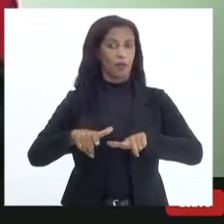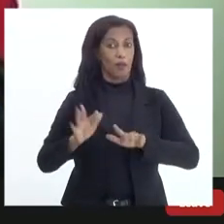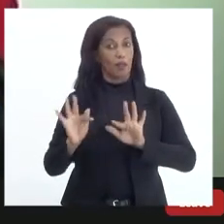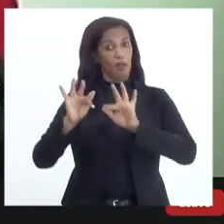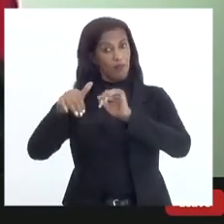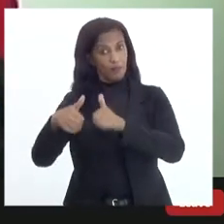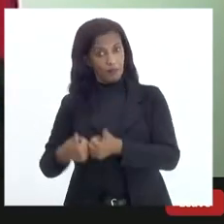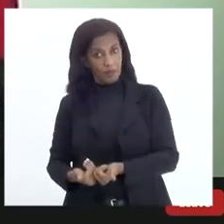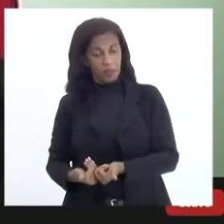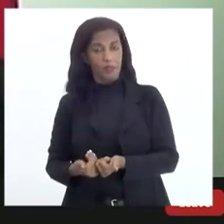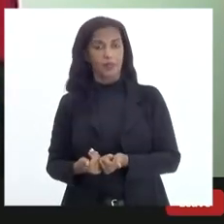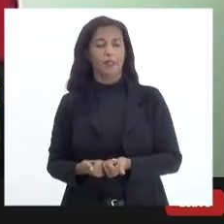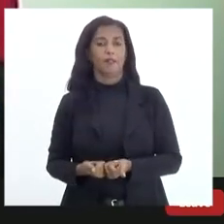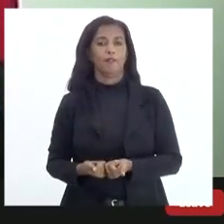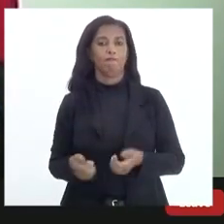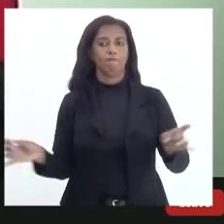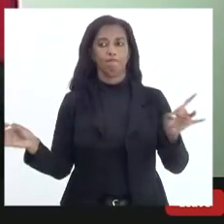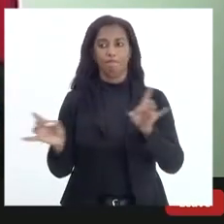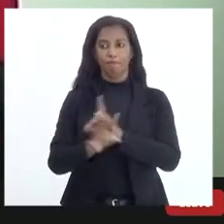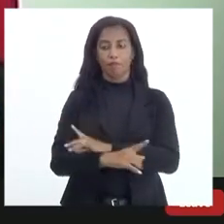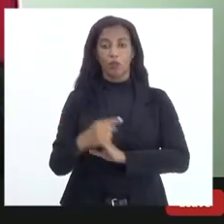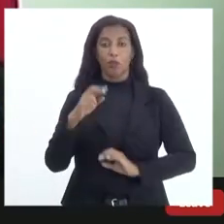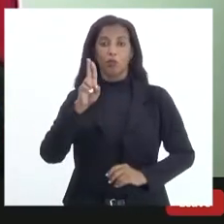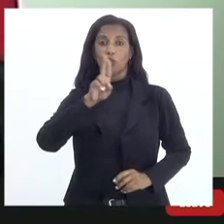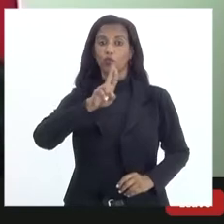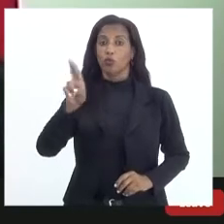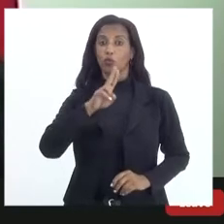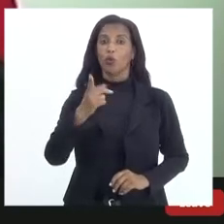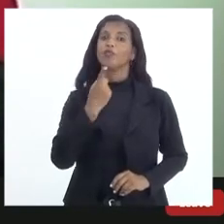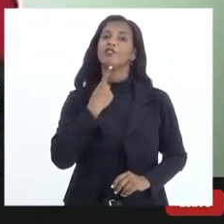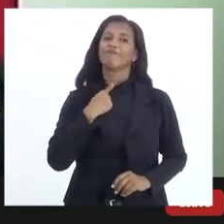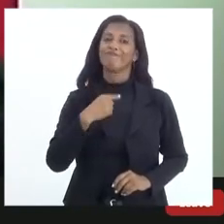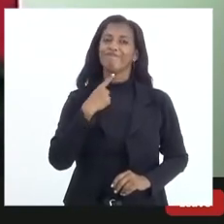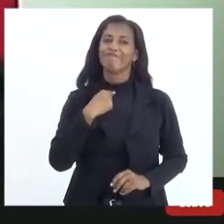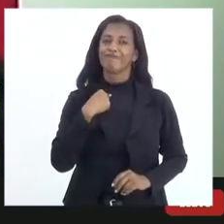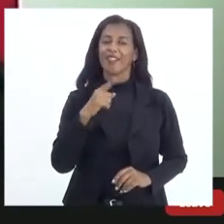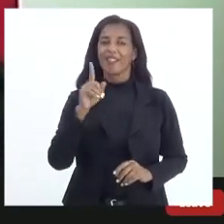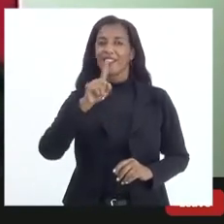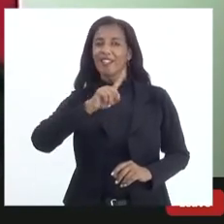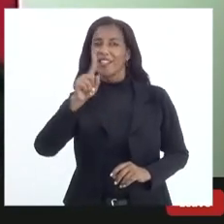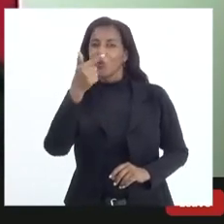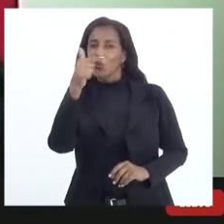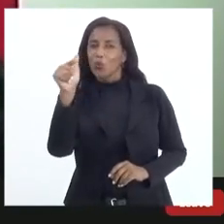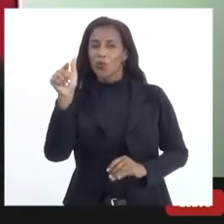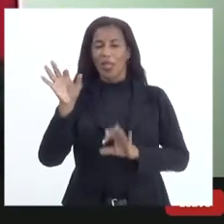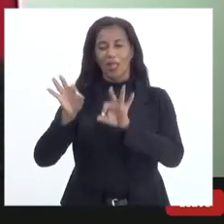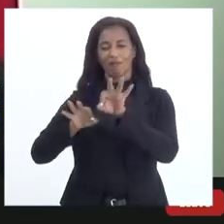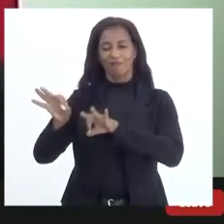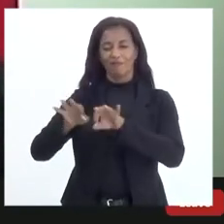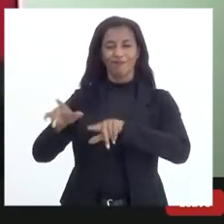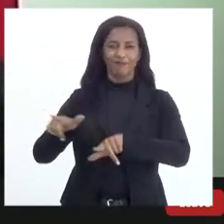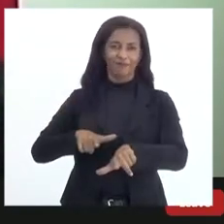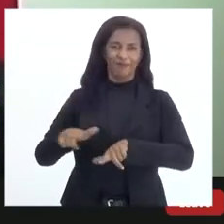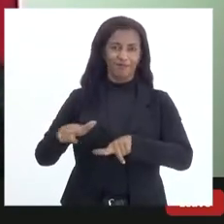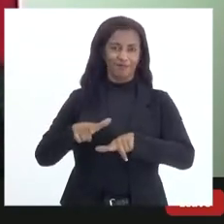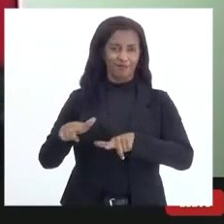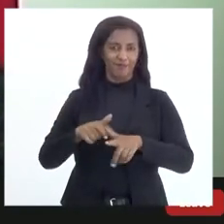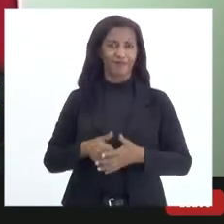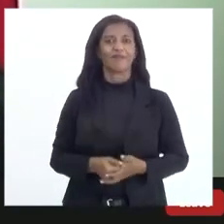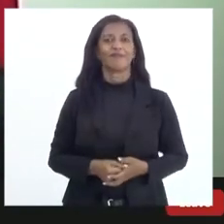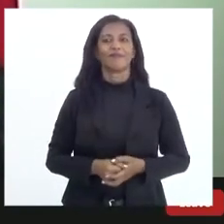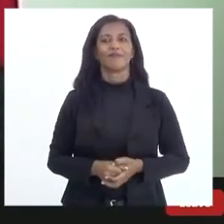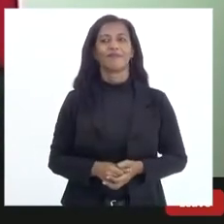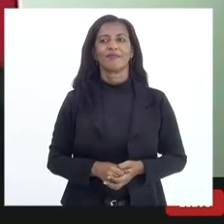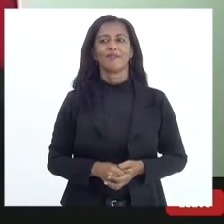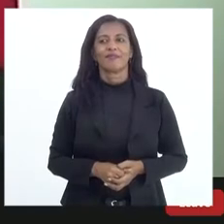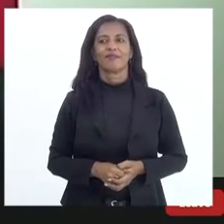encerramos definitivamente os nomes que desejamos, que não estão previstos no plano de trabalho e que desejamos que sejam ouvidos.